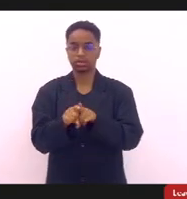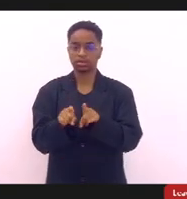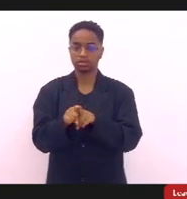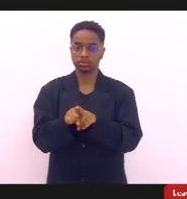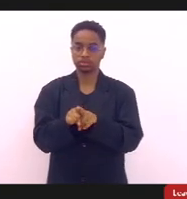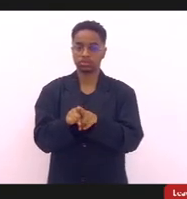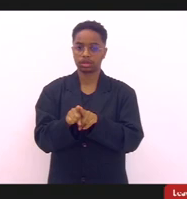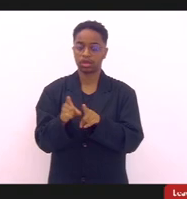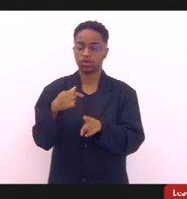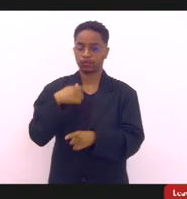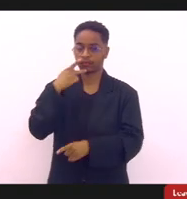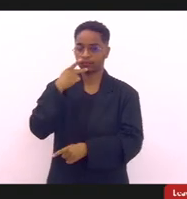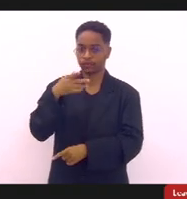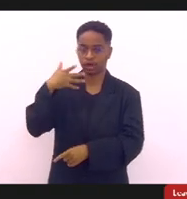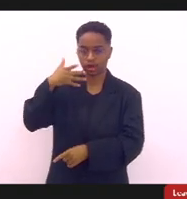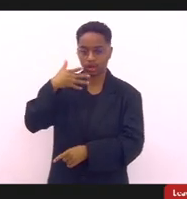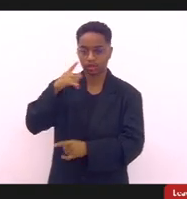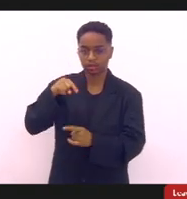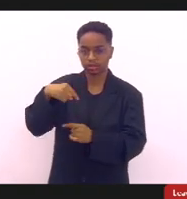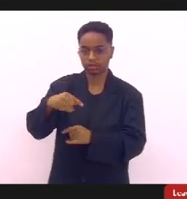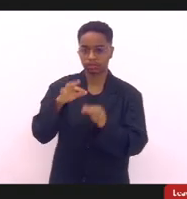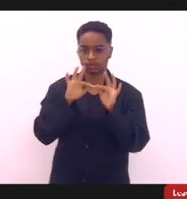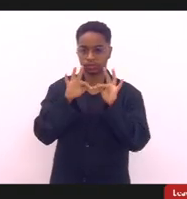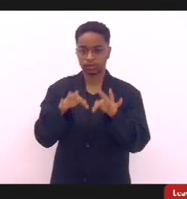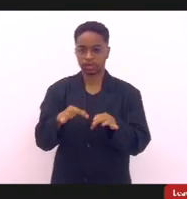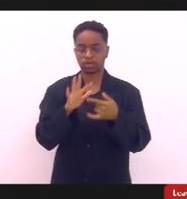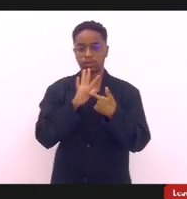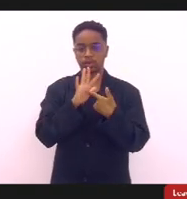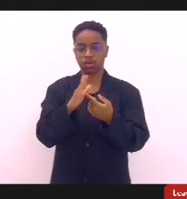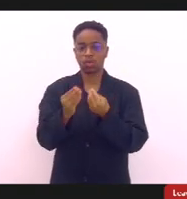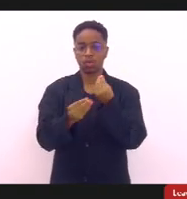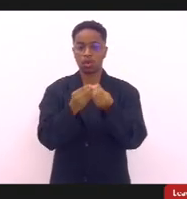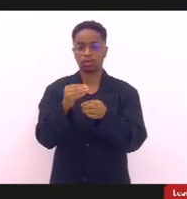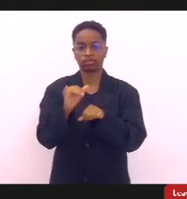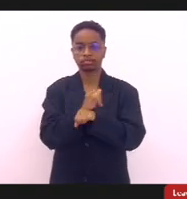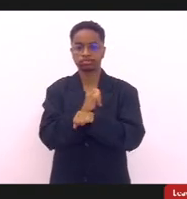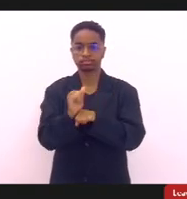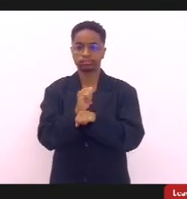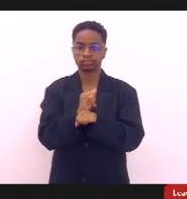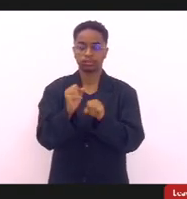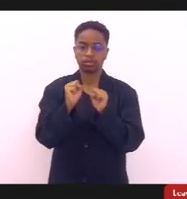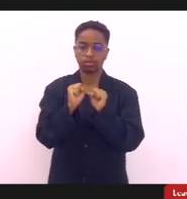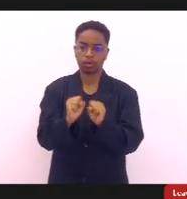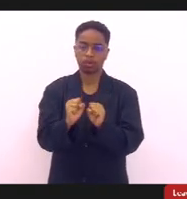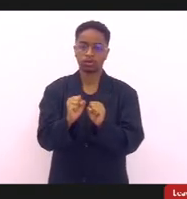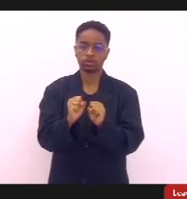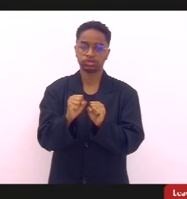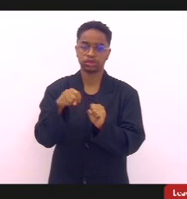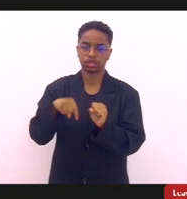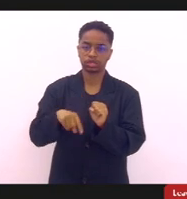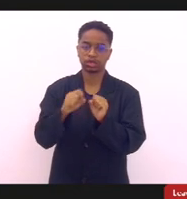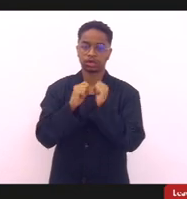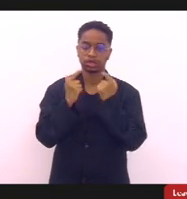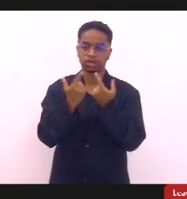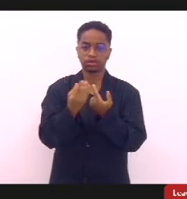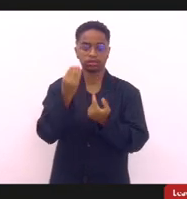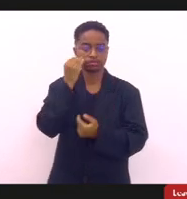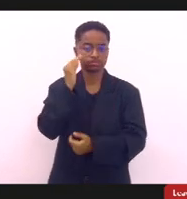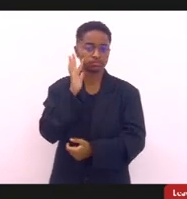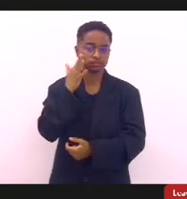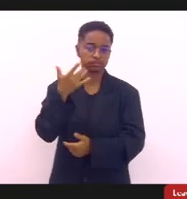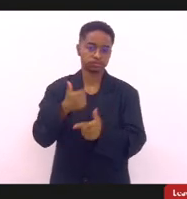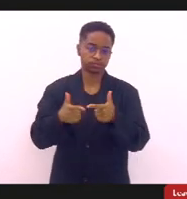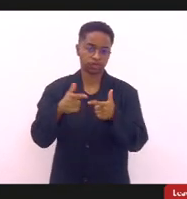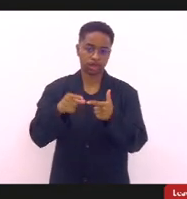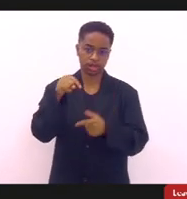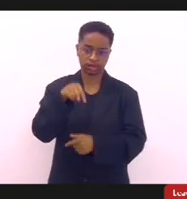numa fala minha no final de uma apresentação, de um encaminhamento que pode ser dado pela Alerj para essa situação da tuberculose no estado do